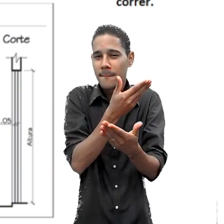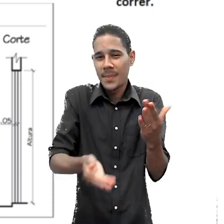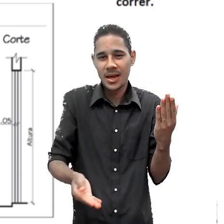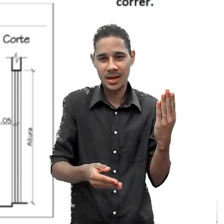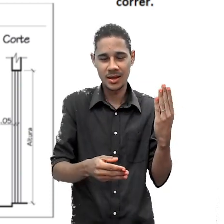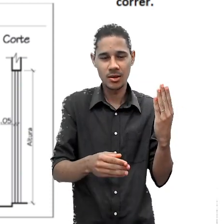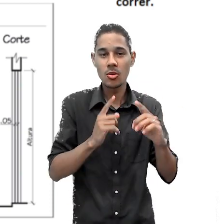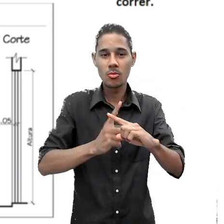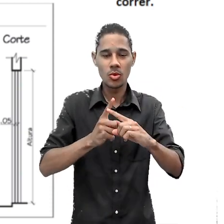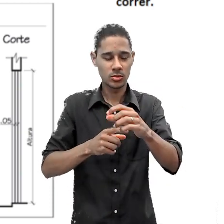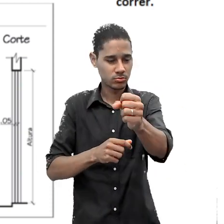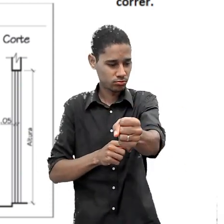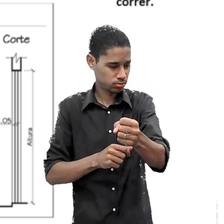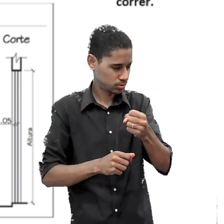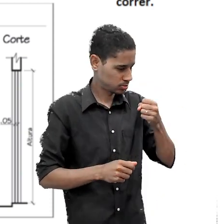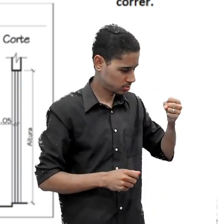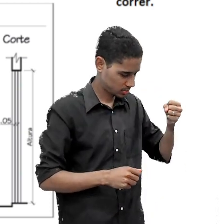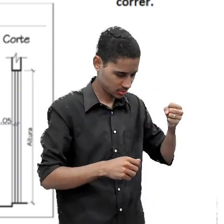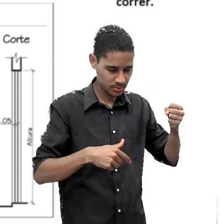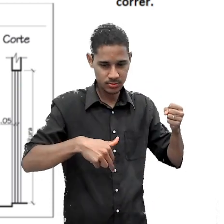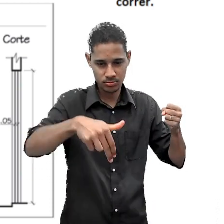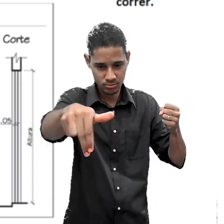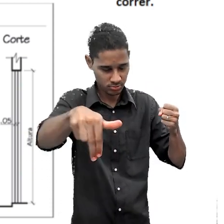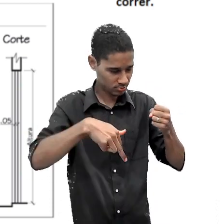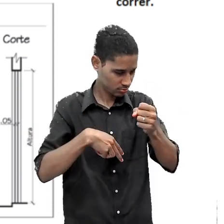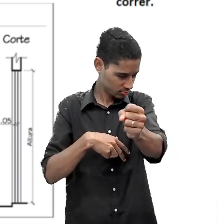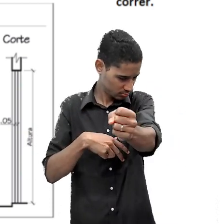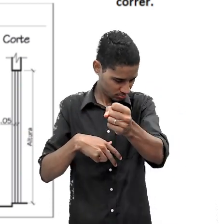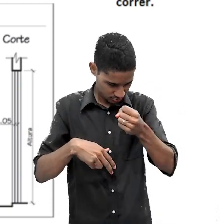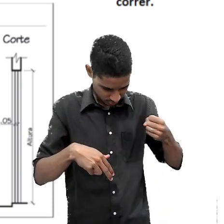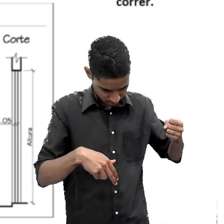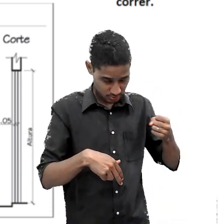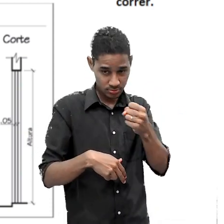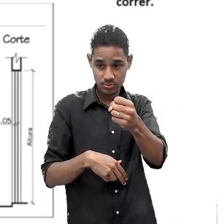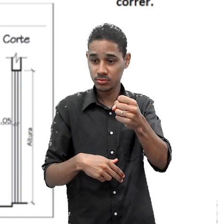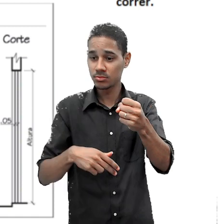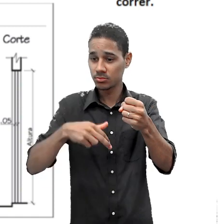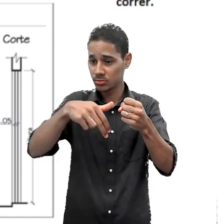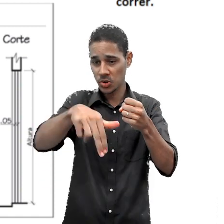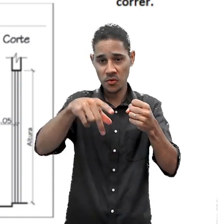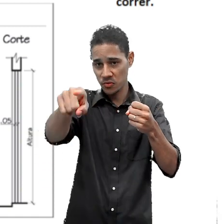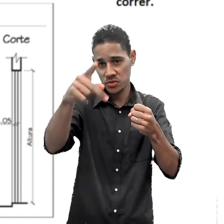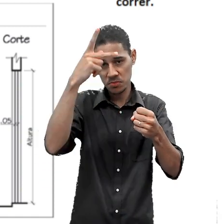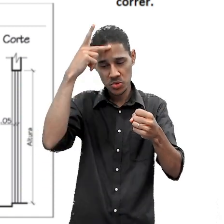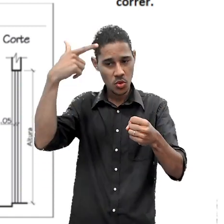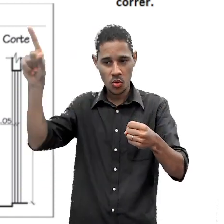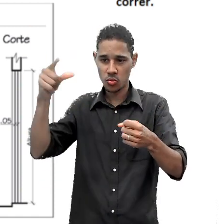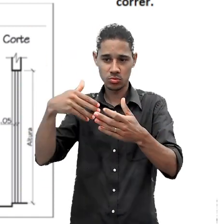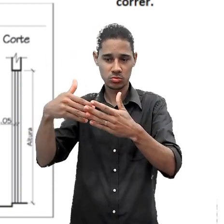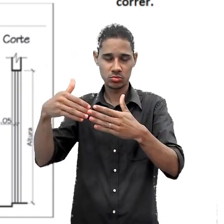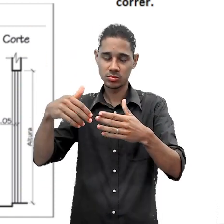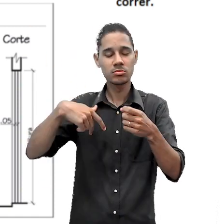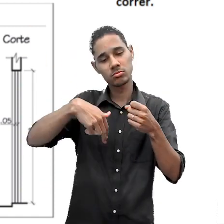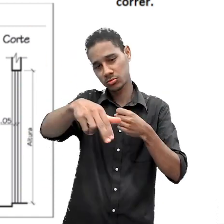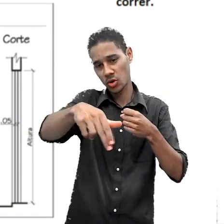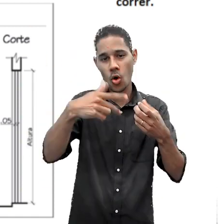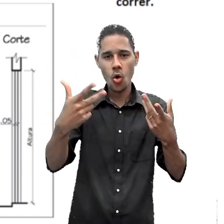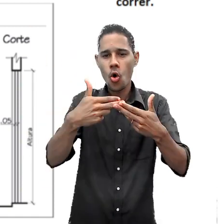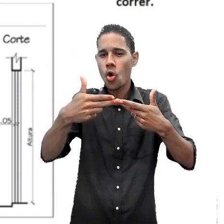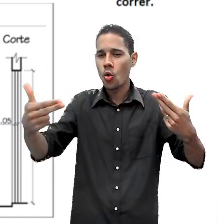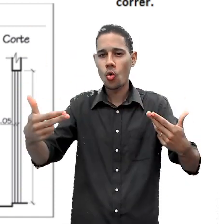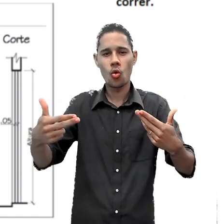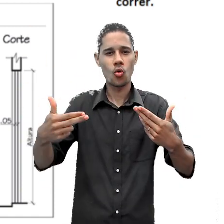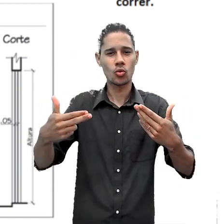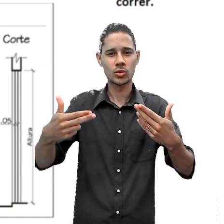Porque você vai abrir a porta e vai passar por ali, vai circular. Ou você, ou outras pessoas, ou às vezes equipamentos e